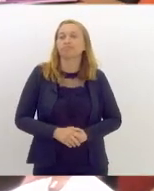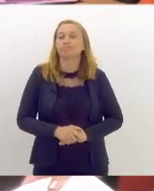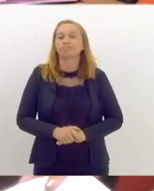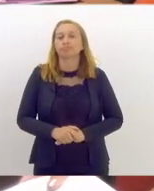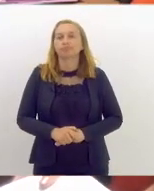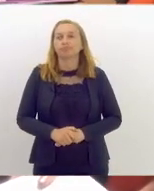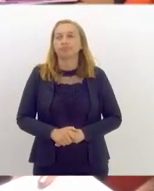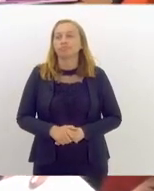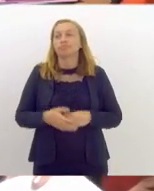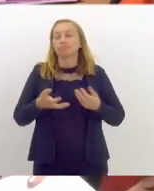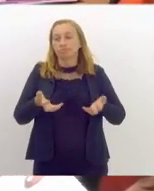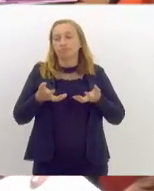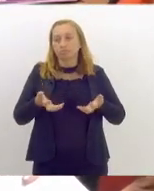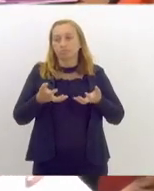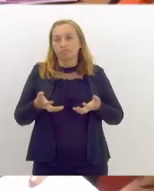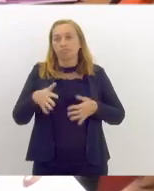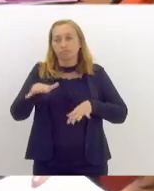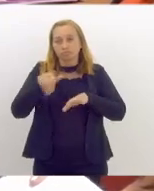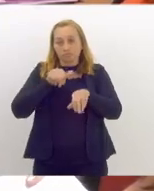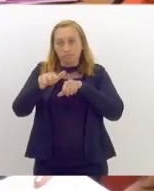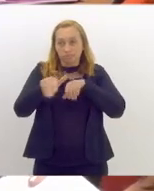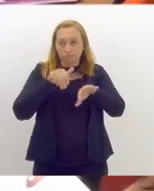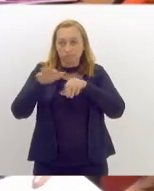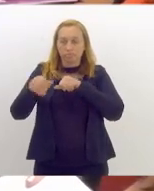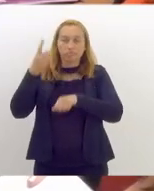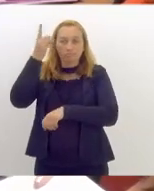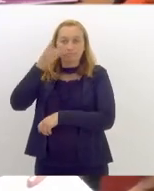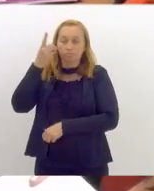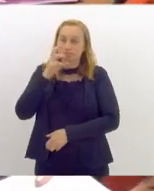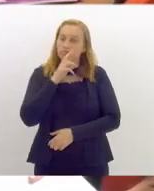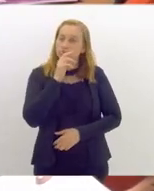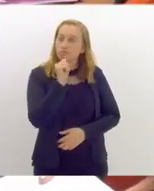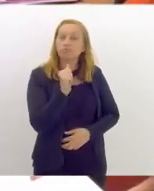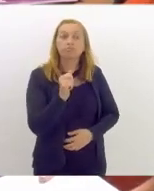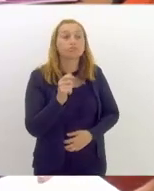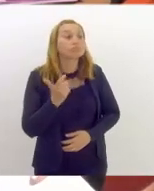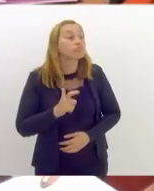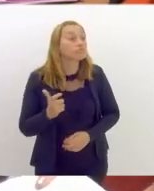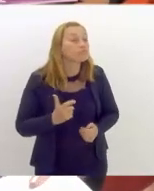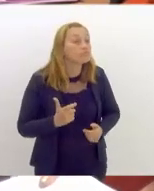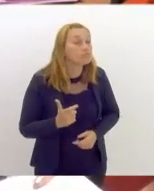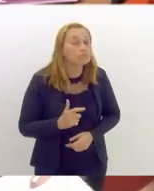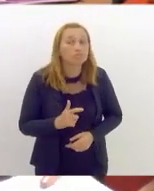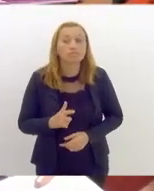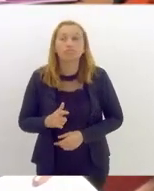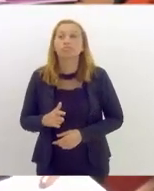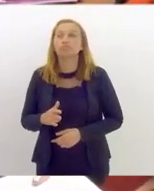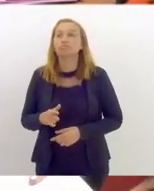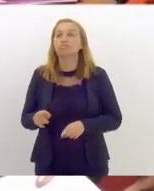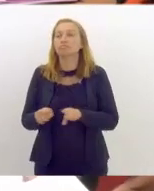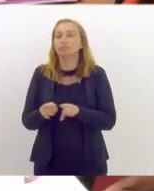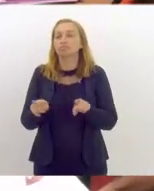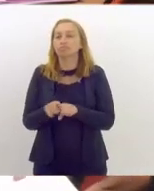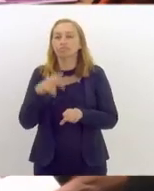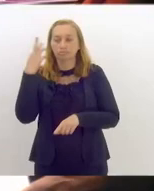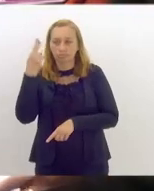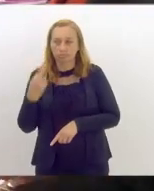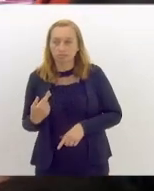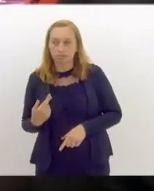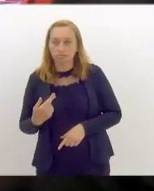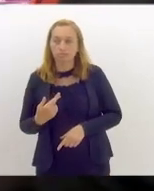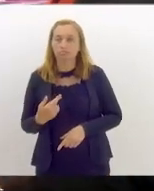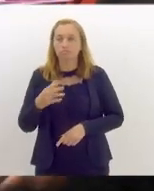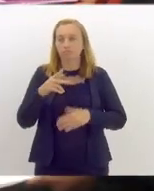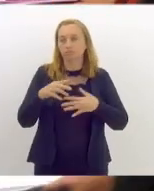e queria e queria chamar Cadê Deputado Rodrigo Amorim e também a deputada Renata Souza